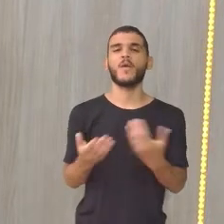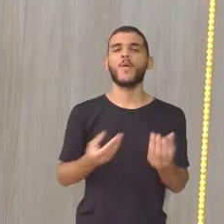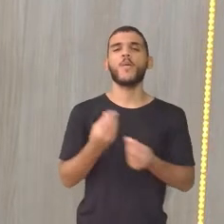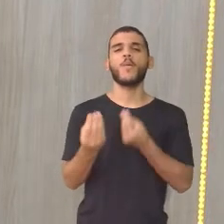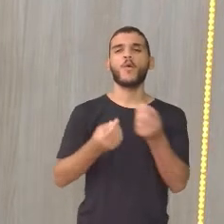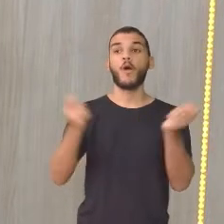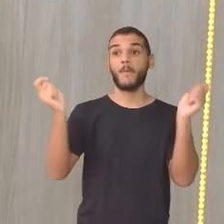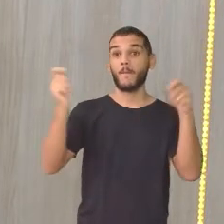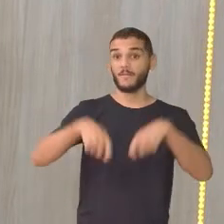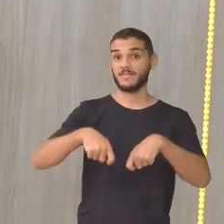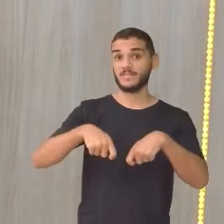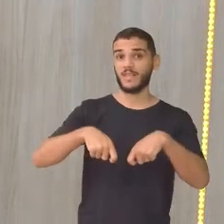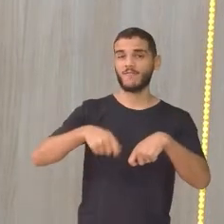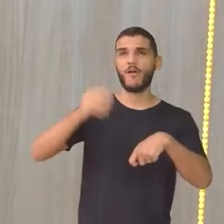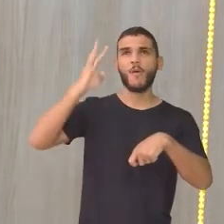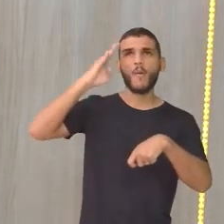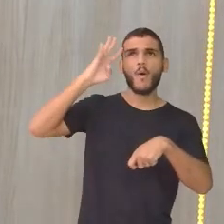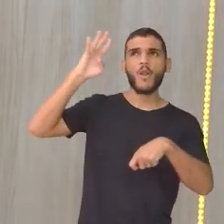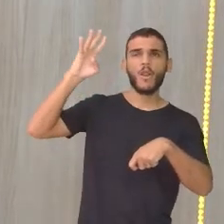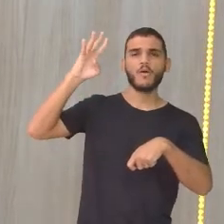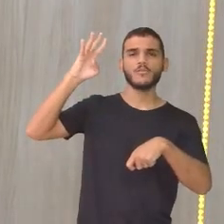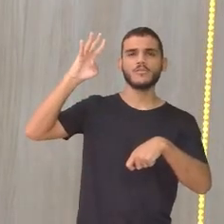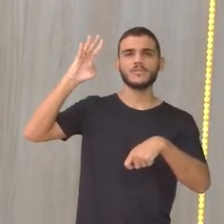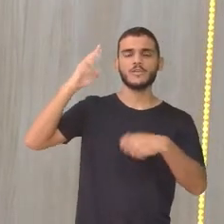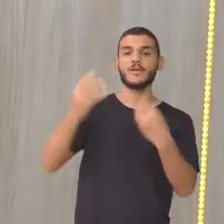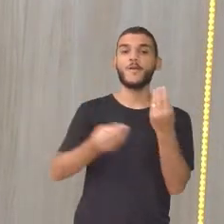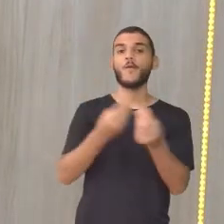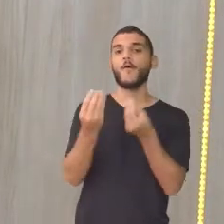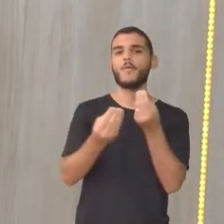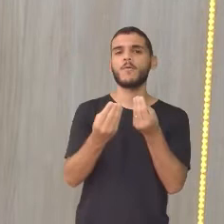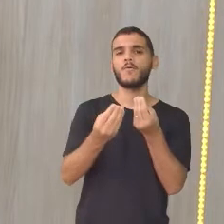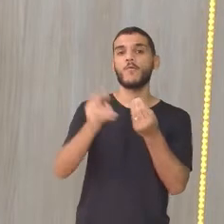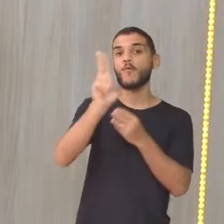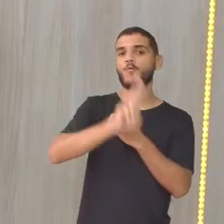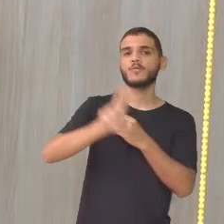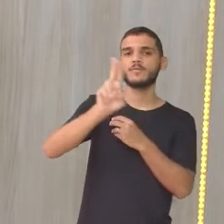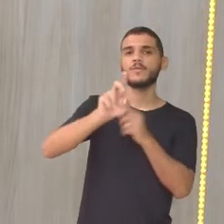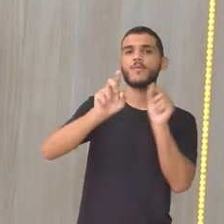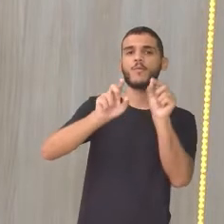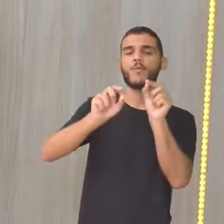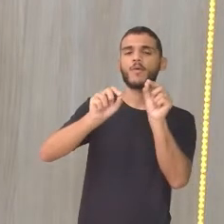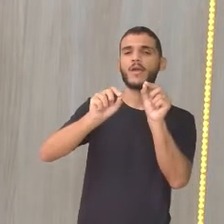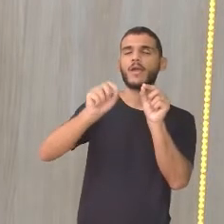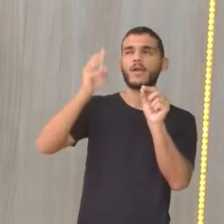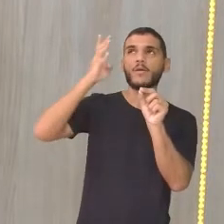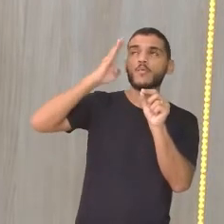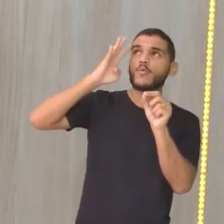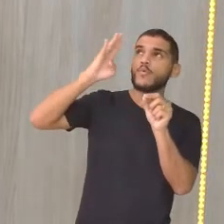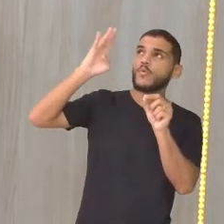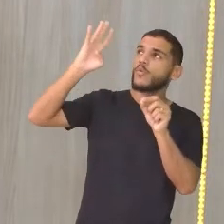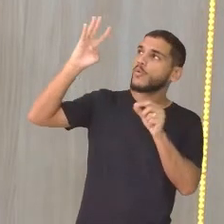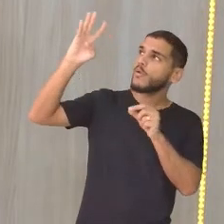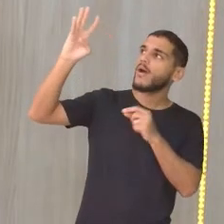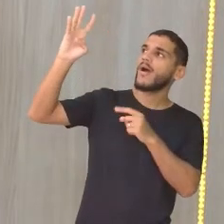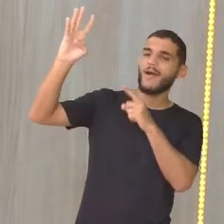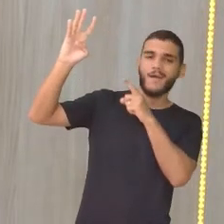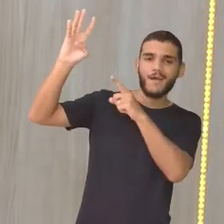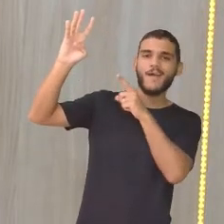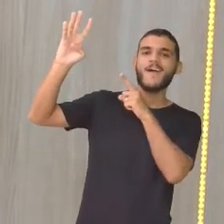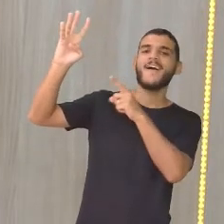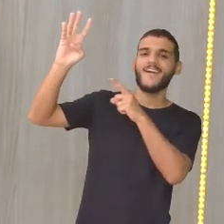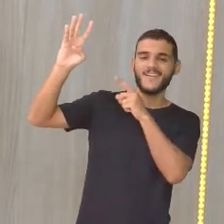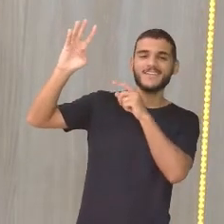da imaginação, não é? Então, quando começamos a ler, as imaginações